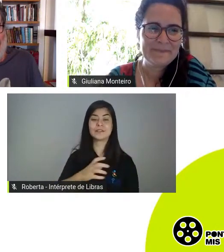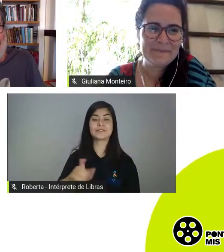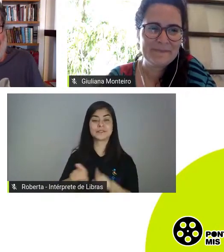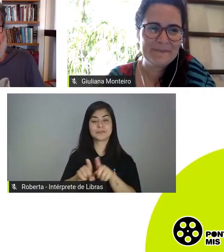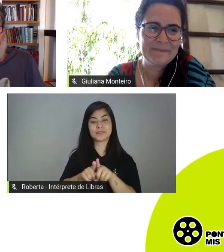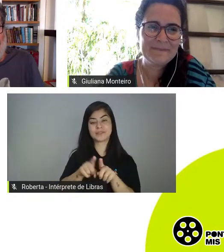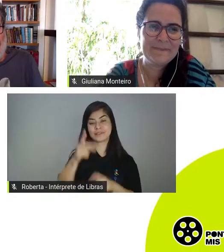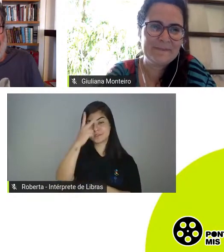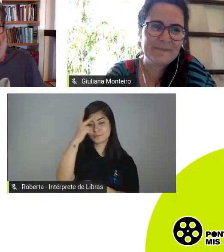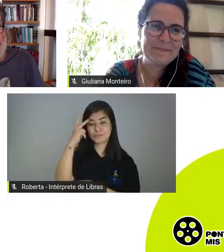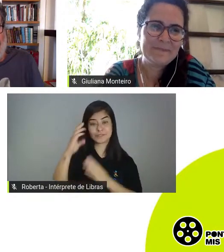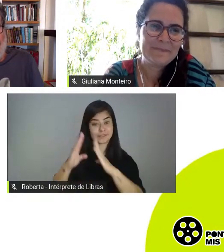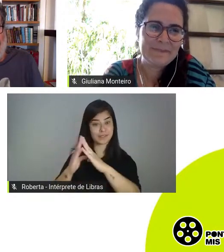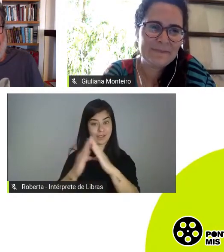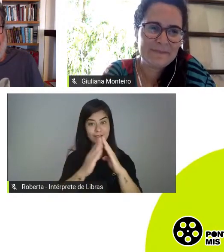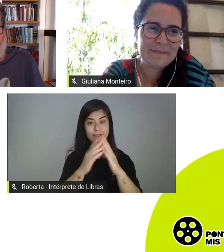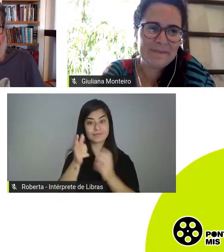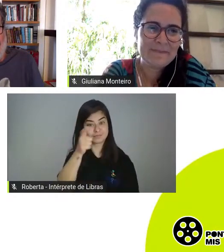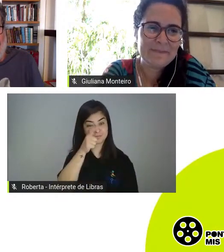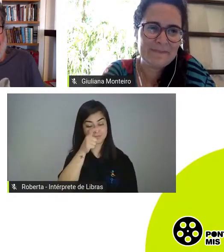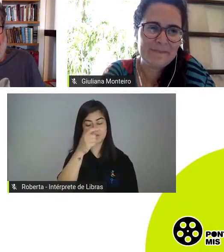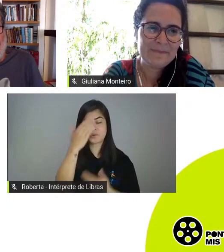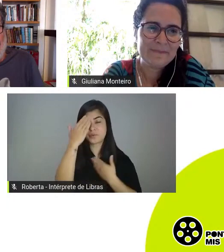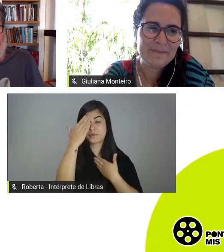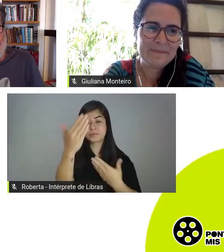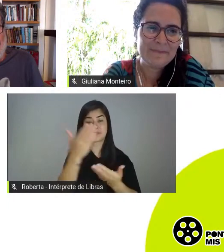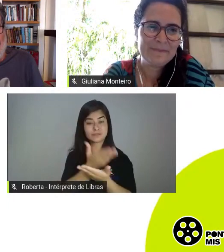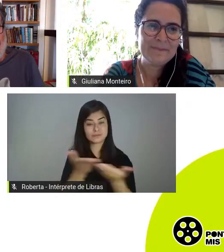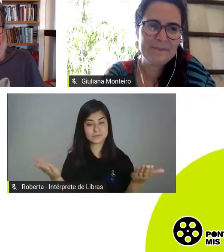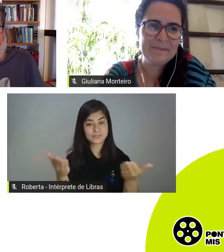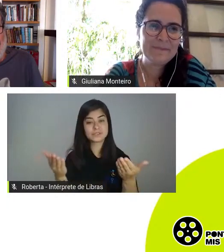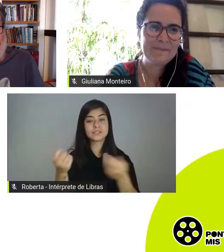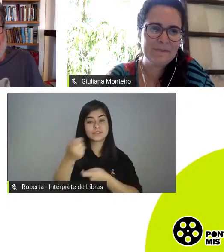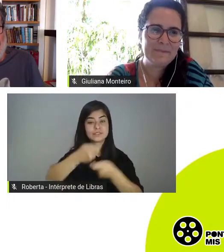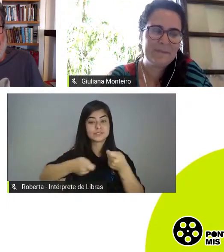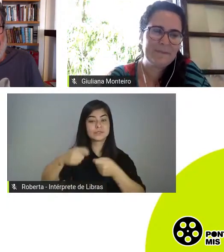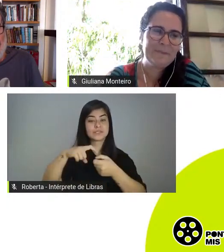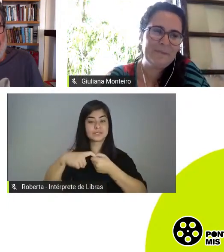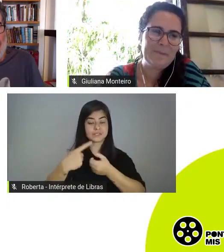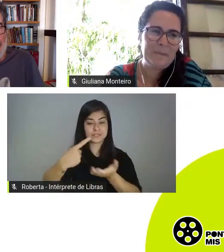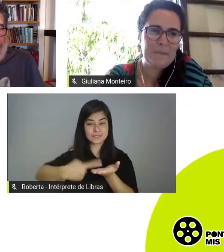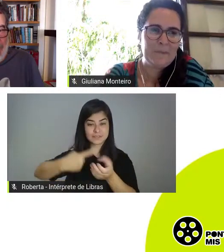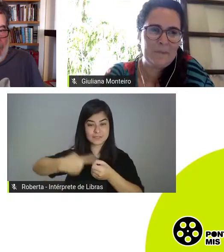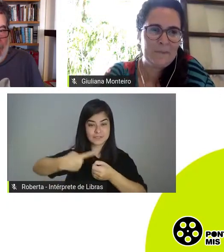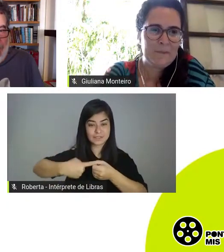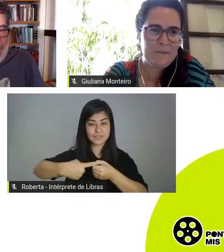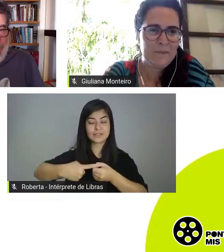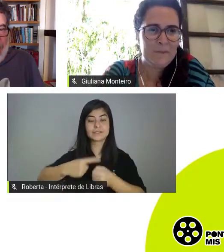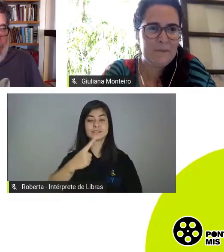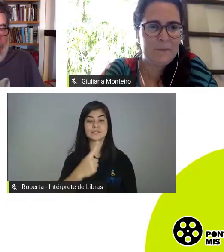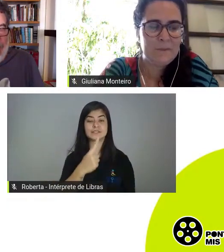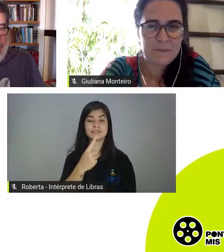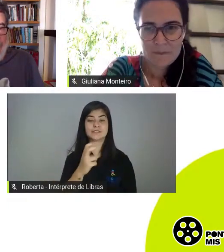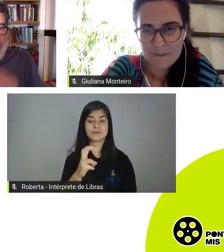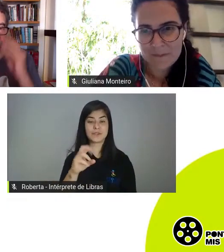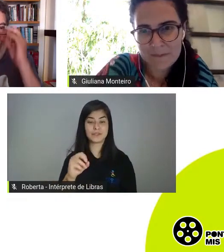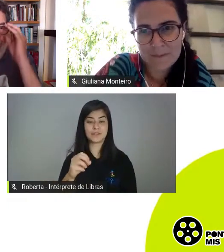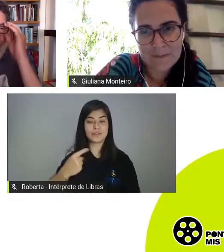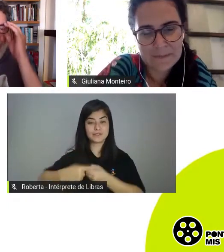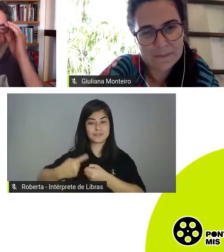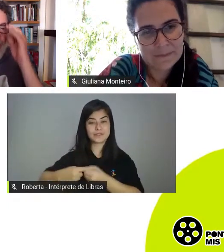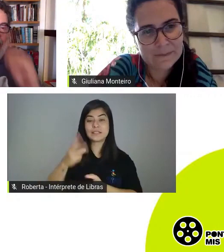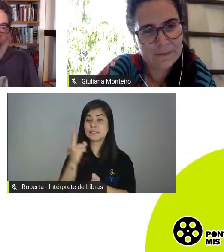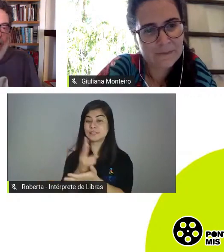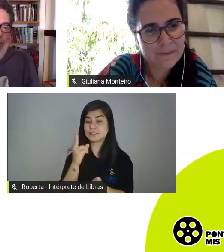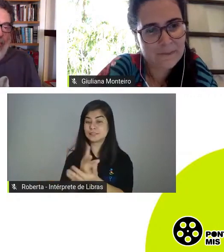que acompanha. Obrigada a você, gestor também das cidades todas que são parceiras, dessas 150 cidades que sempre estão aí ligados na